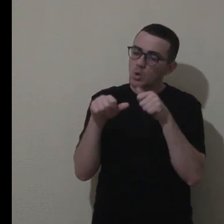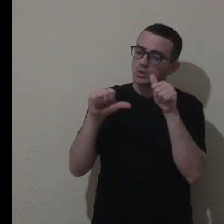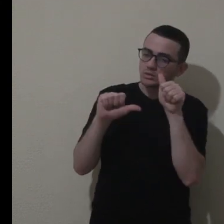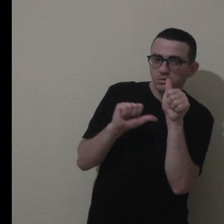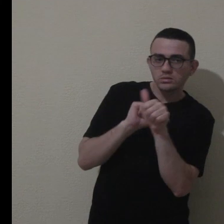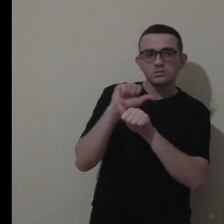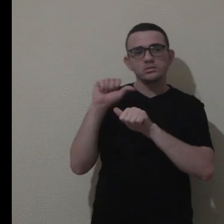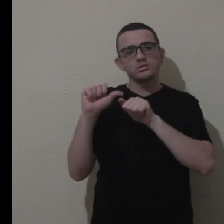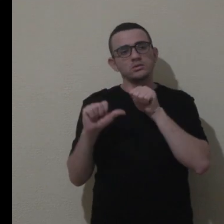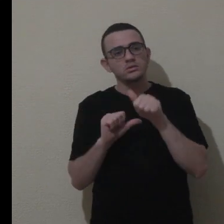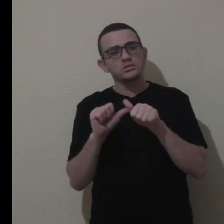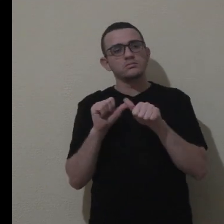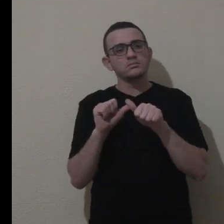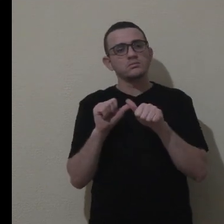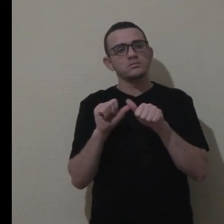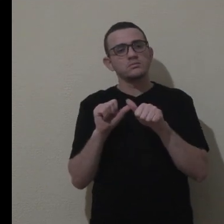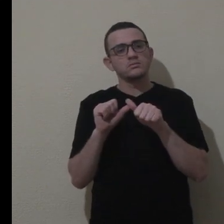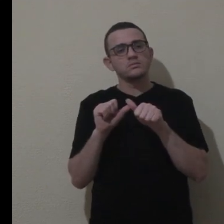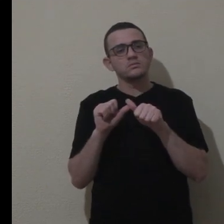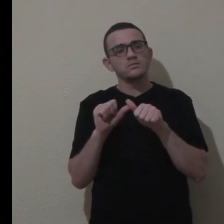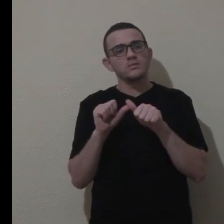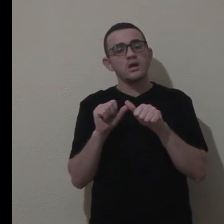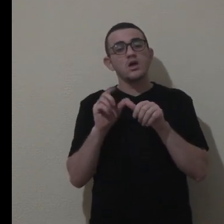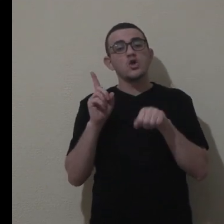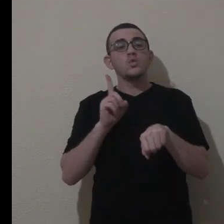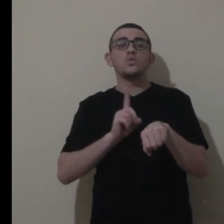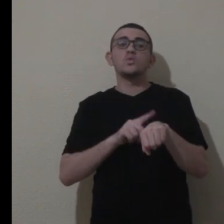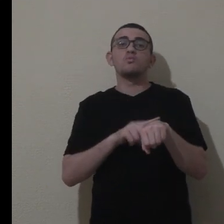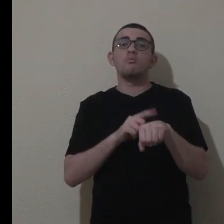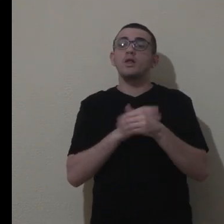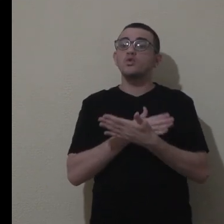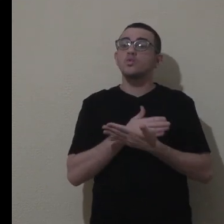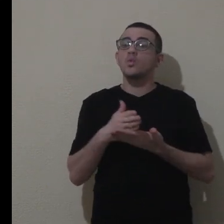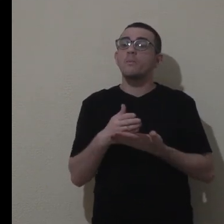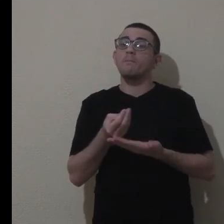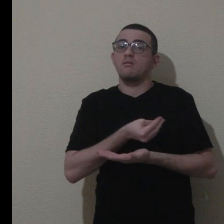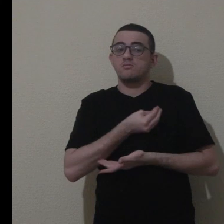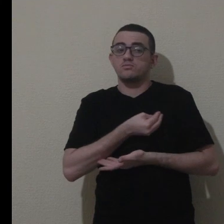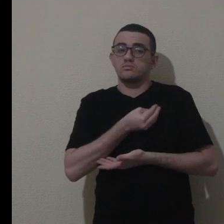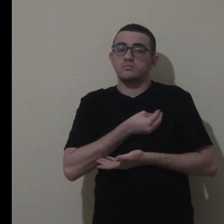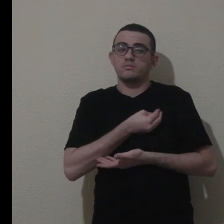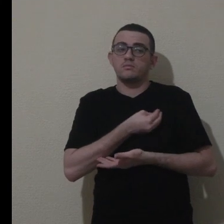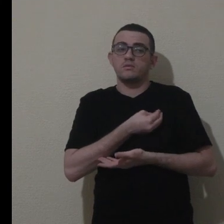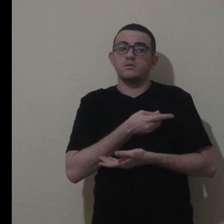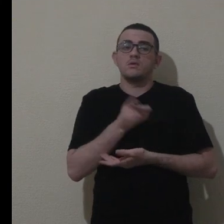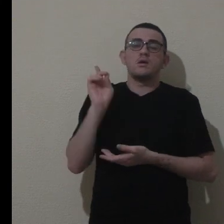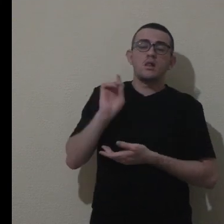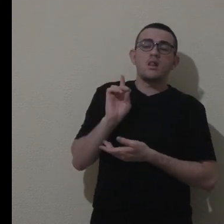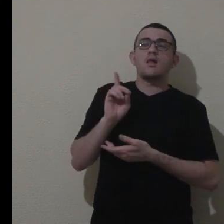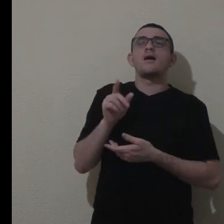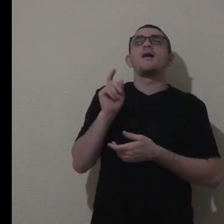possibilidade de mudar muito mais na sua fase inicial da vida. Né?